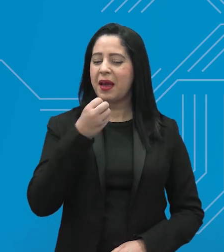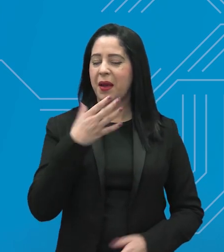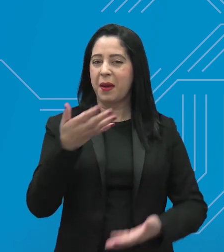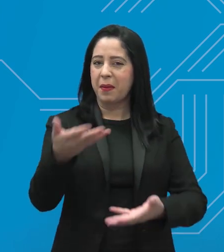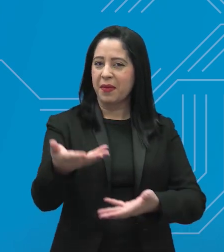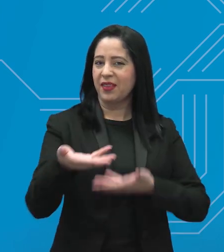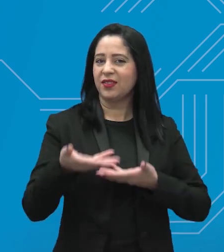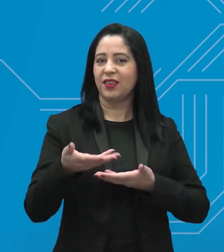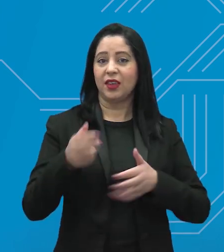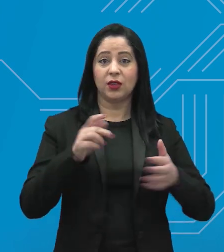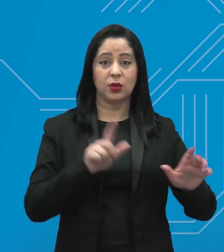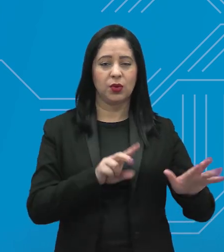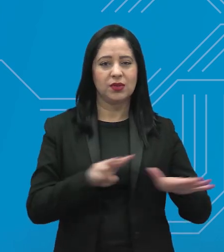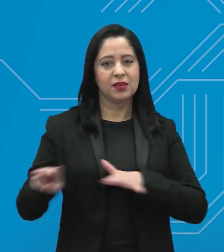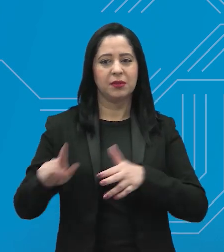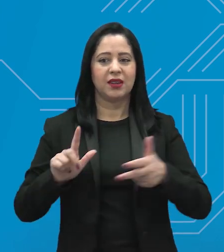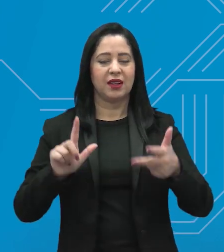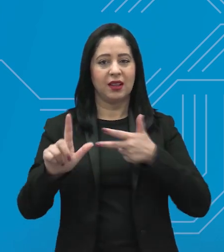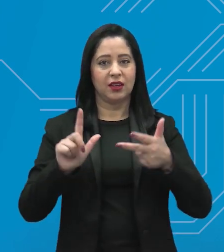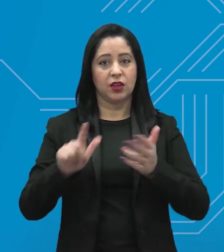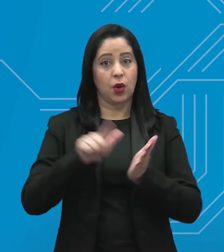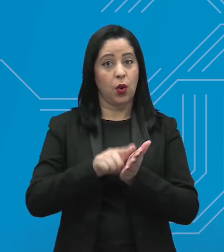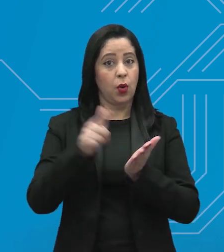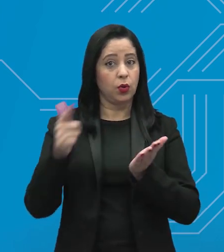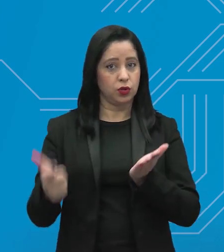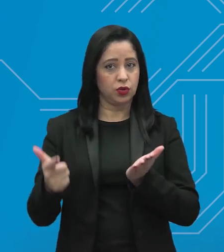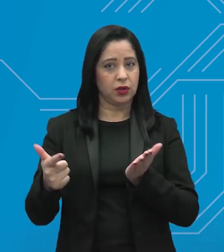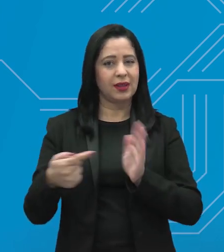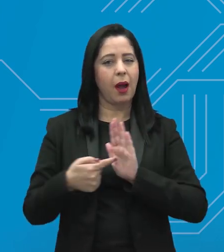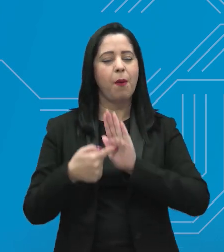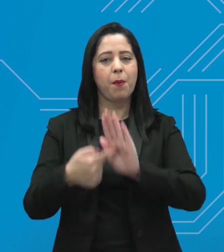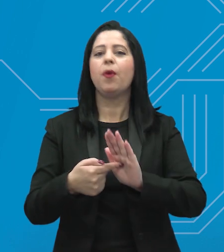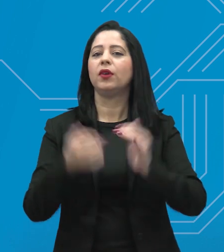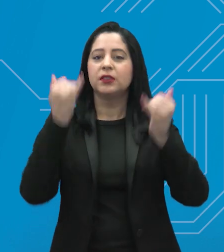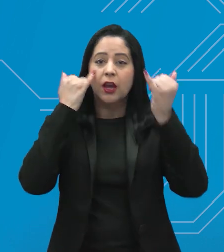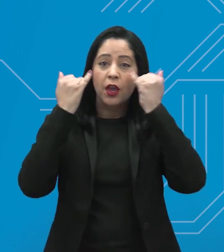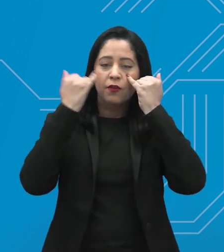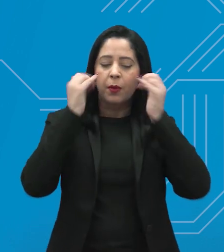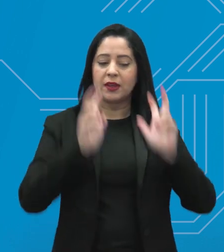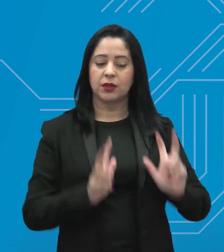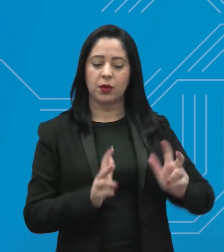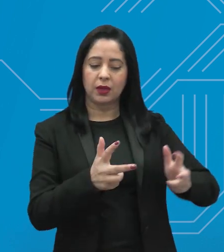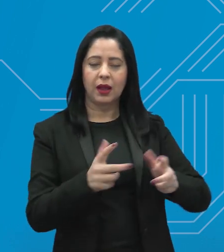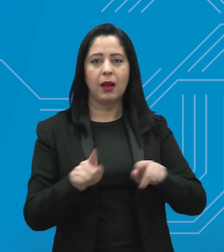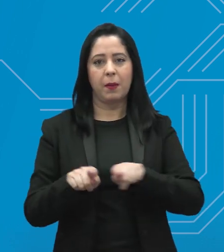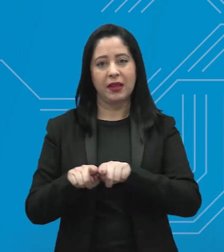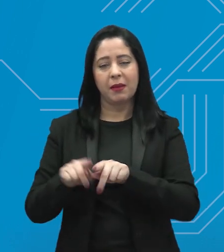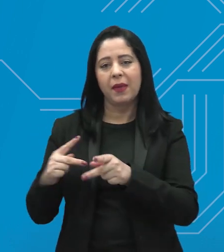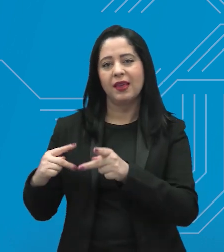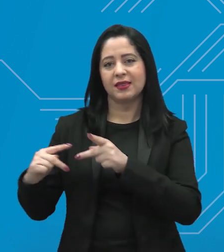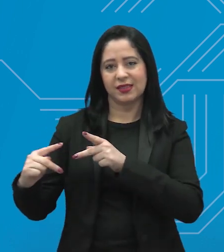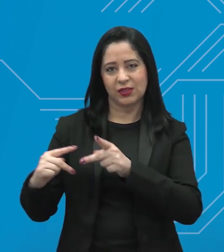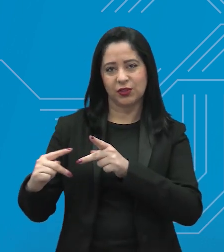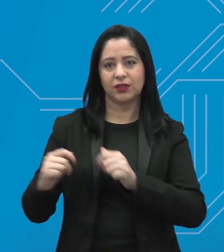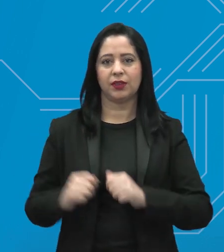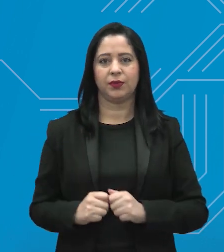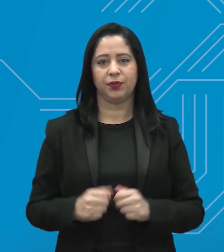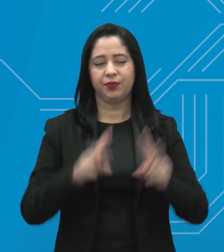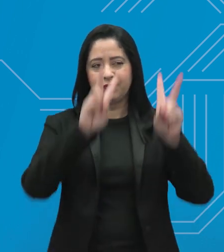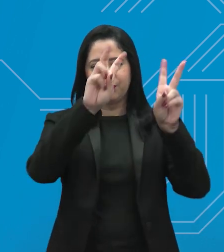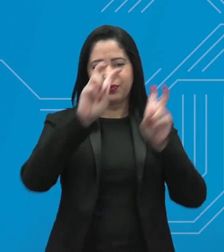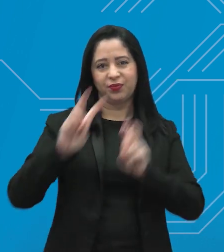Olá, seja bem-vindo ao Semana Legislativa, o jornal com as principais notícias da Câmara Municipal e de São José dos